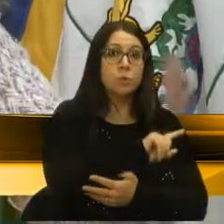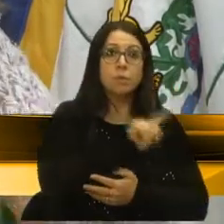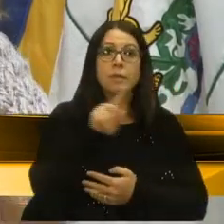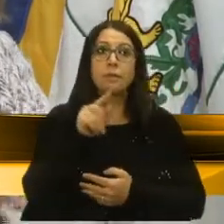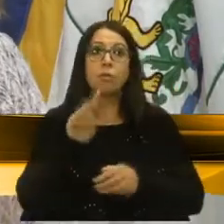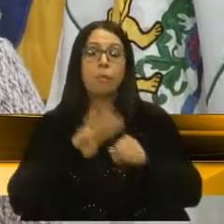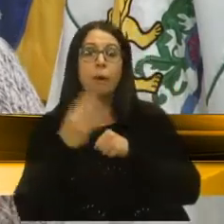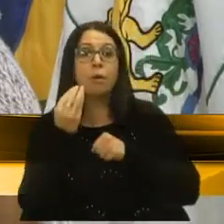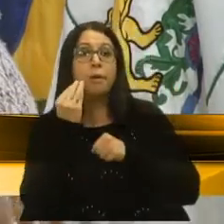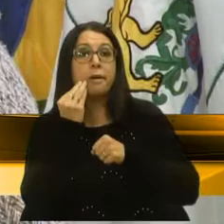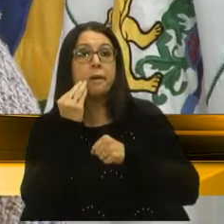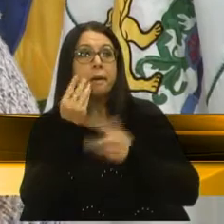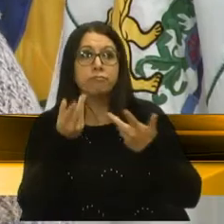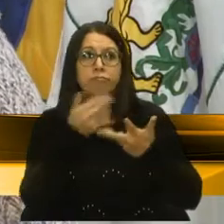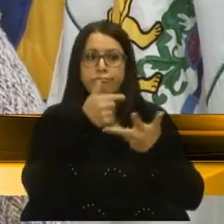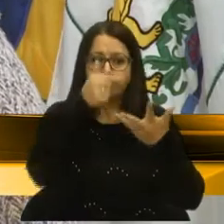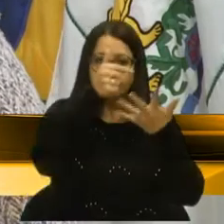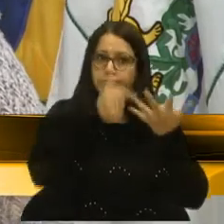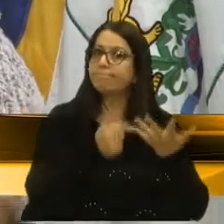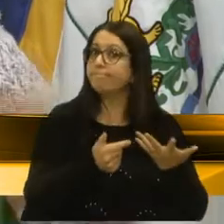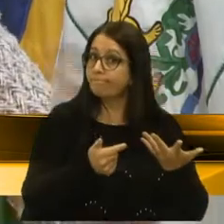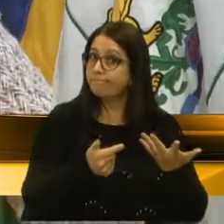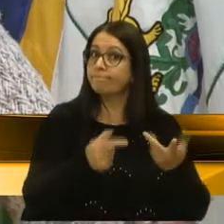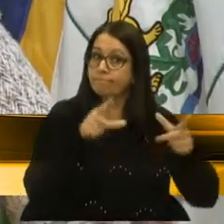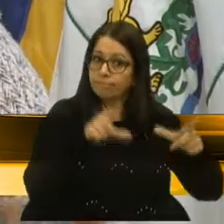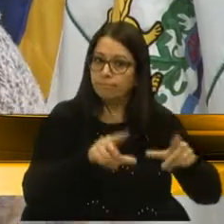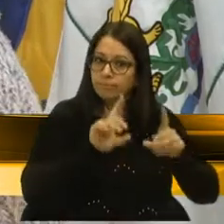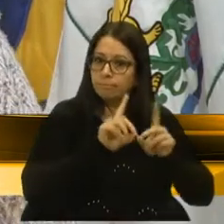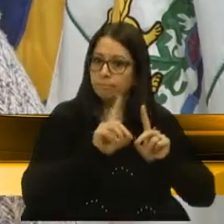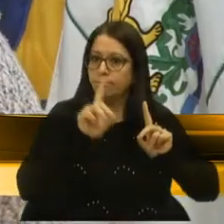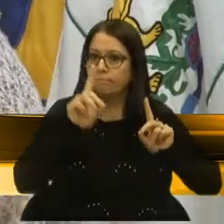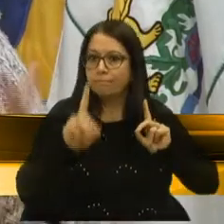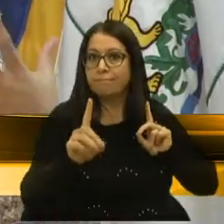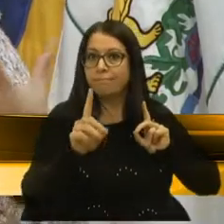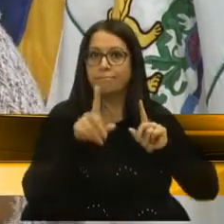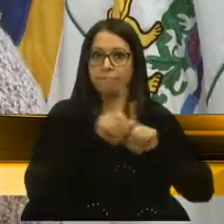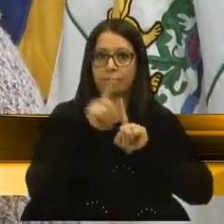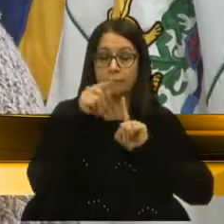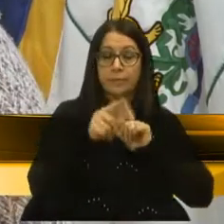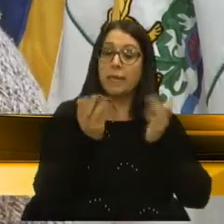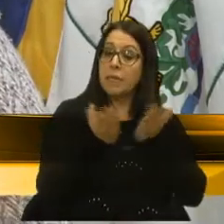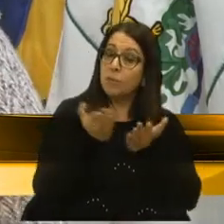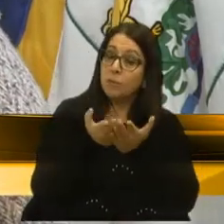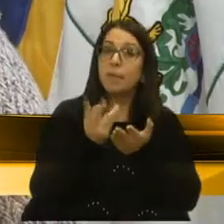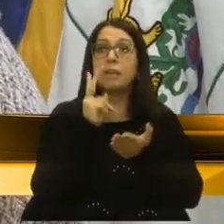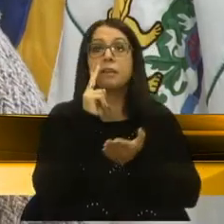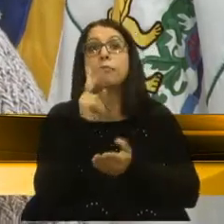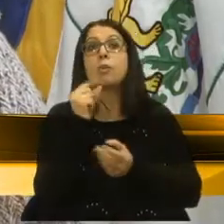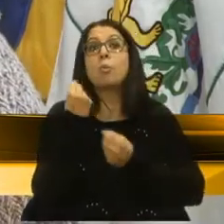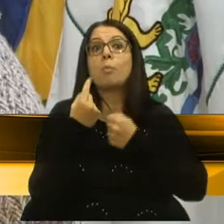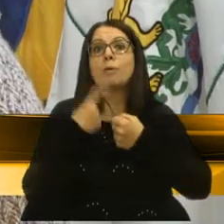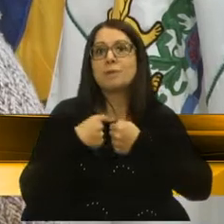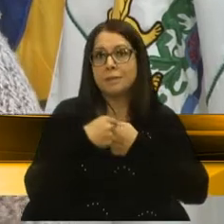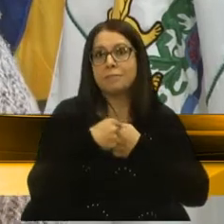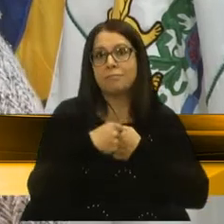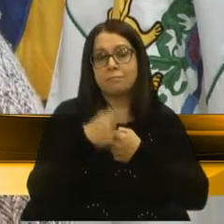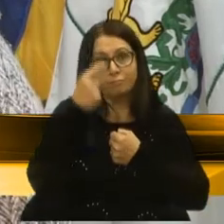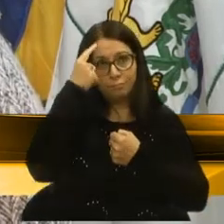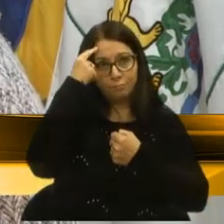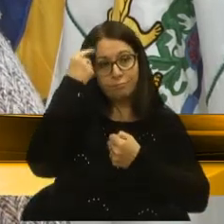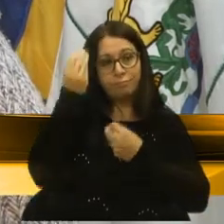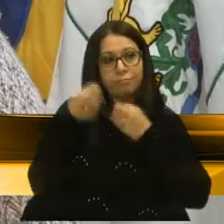né, situações bem locais distintos, mas aí tem que estudar e ver a cidade, realmente pensar